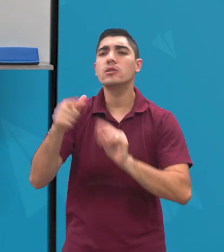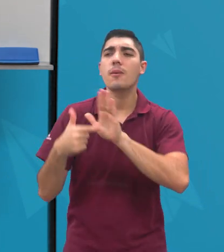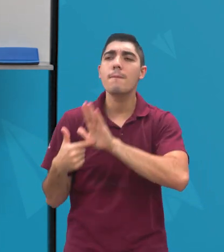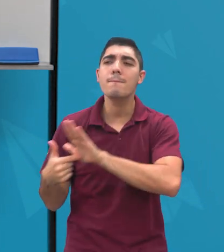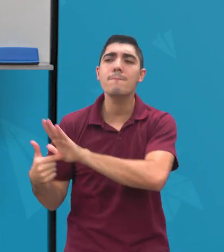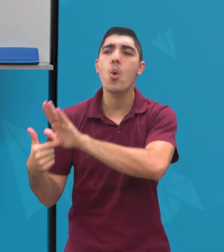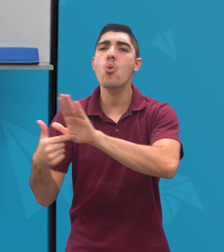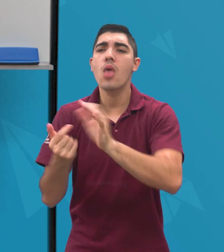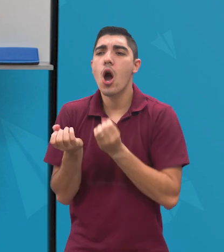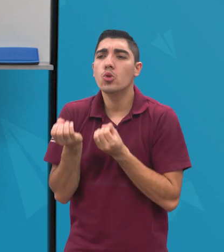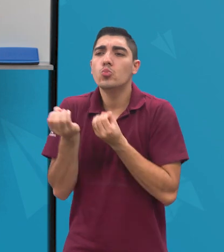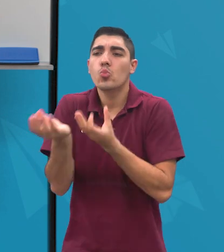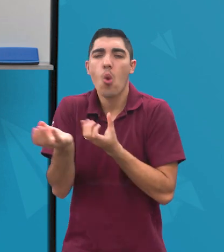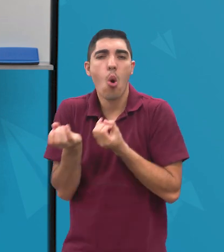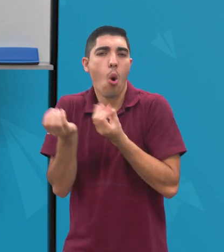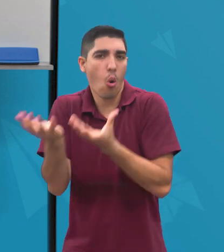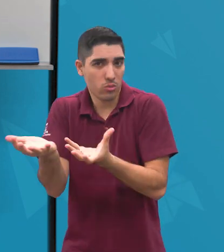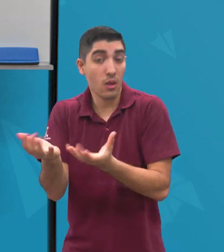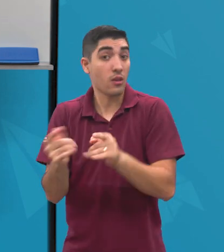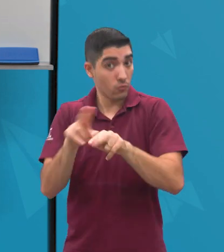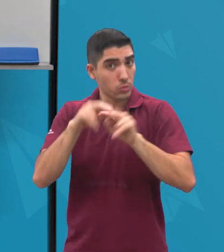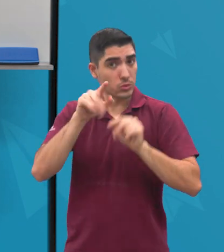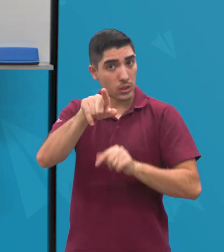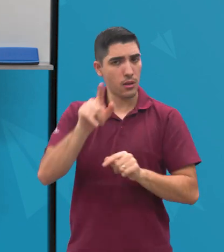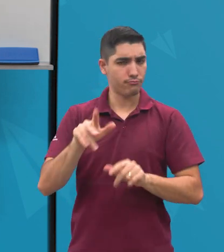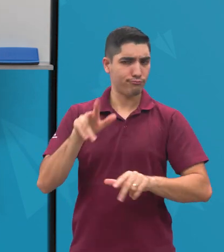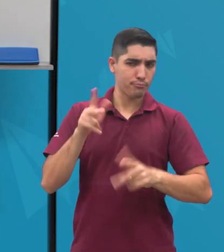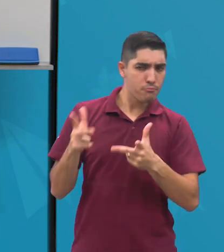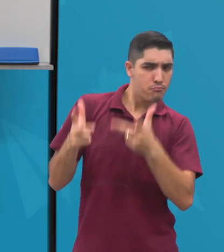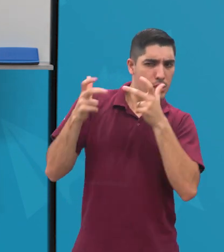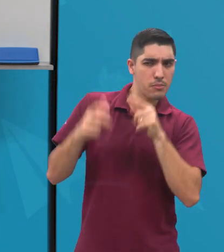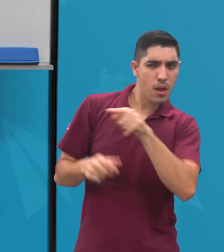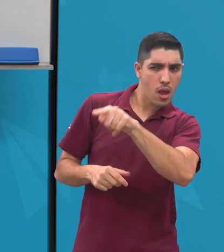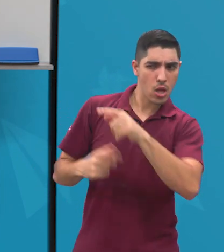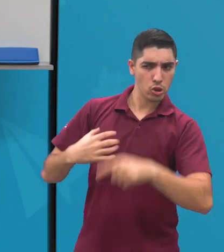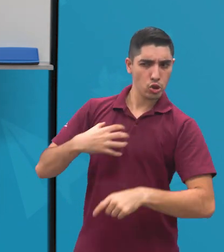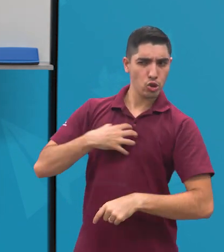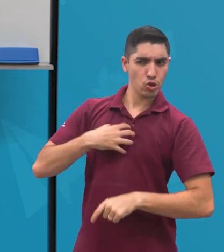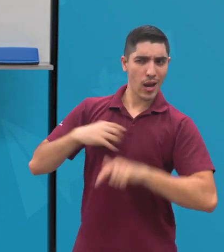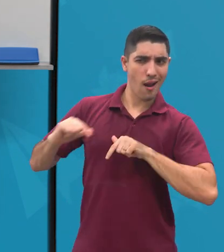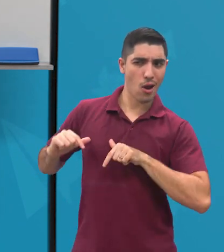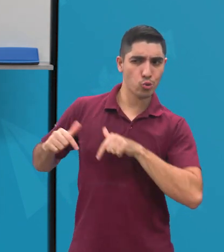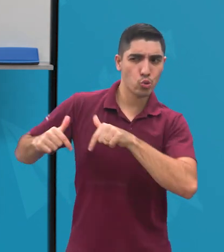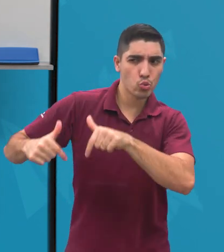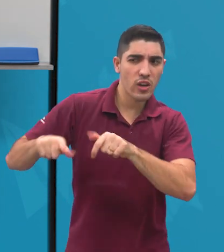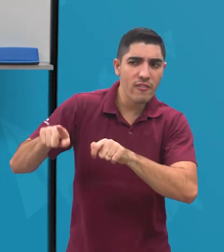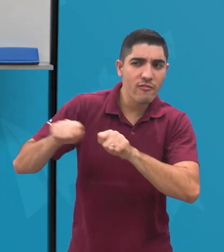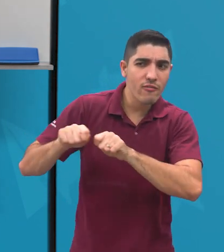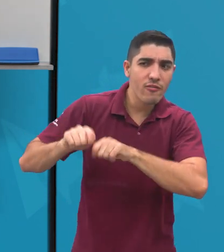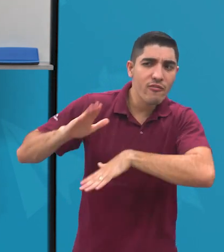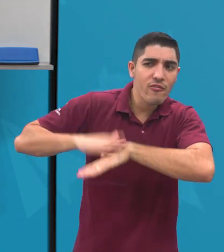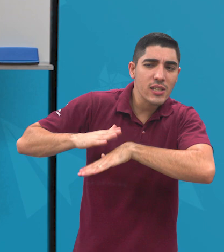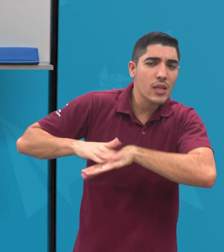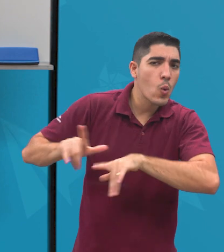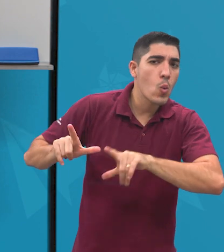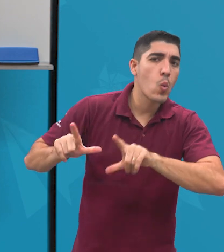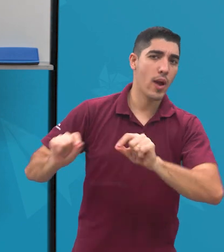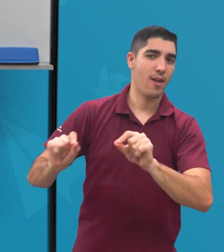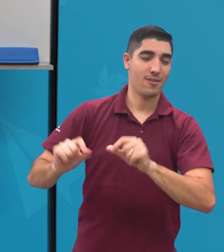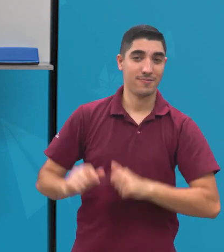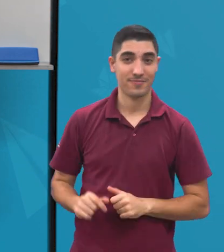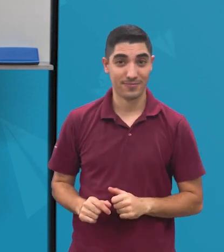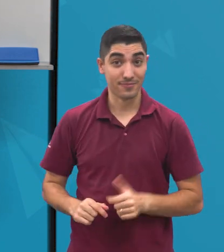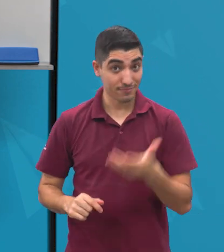atitudes uns dos outros e dos riscos que todos nós corremos se nós